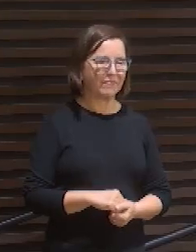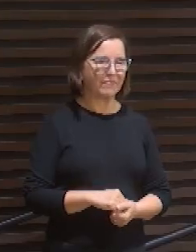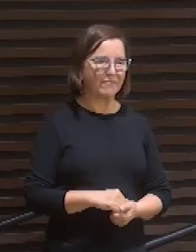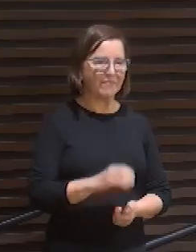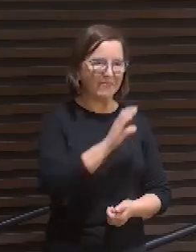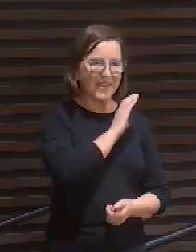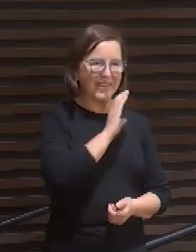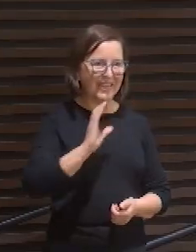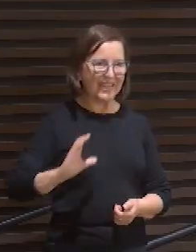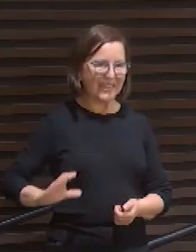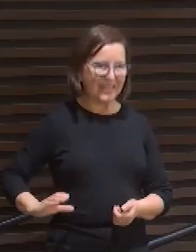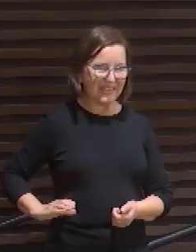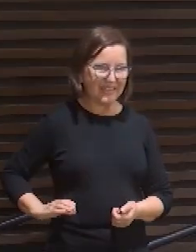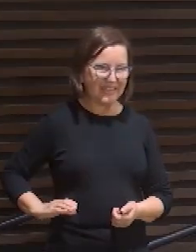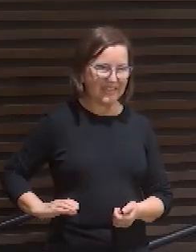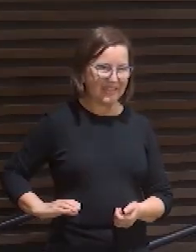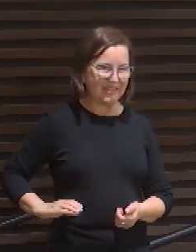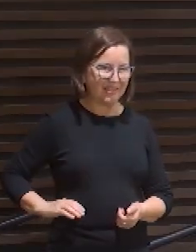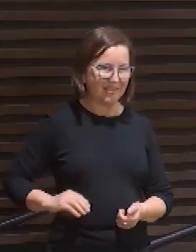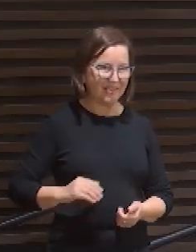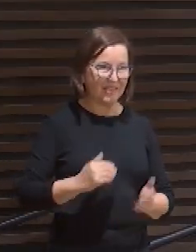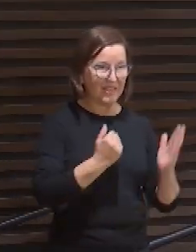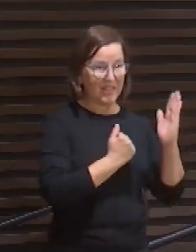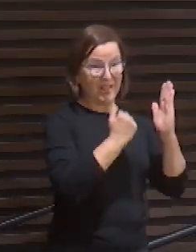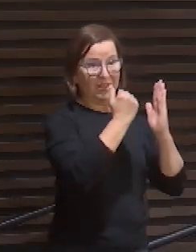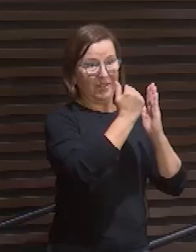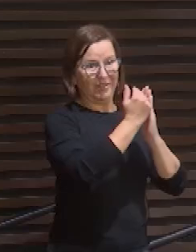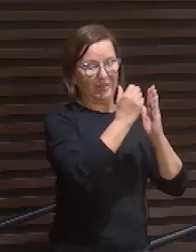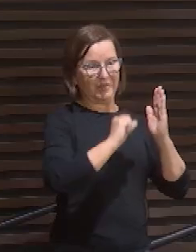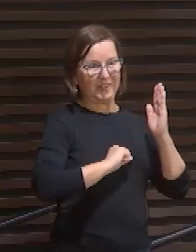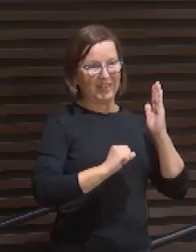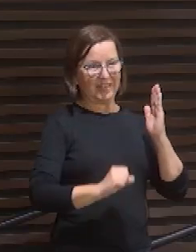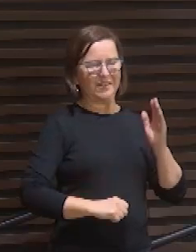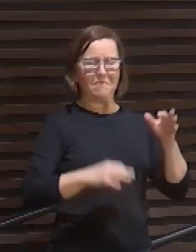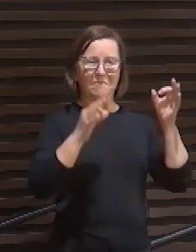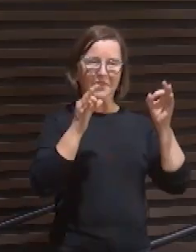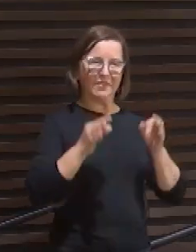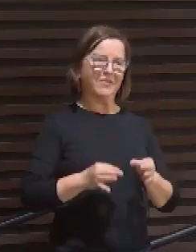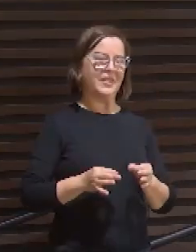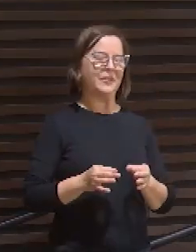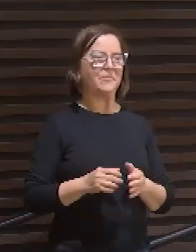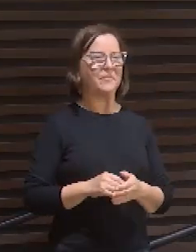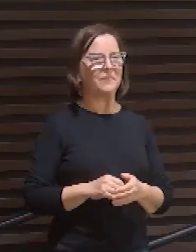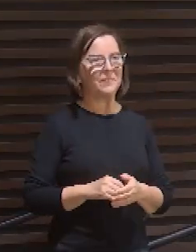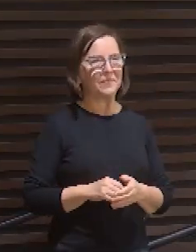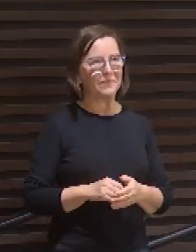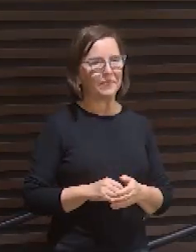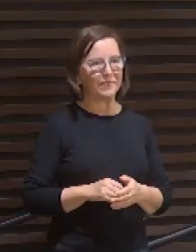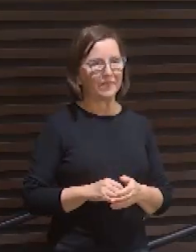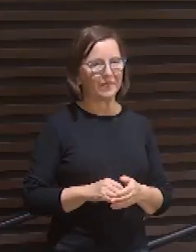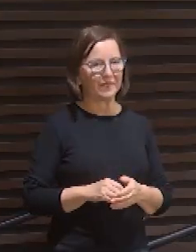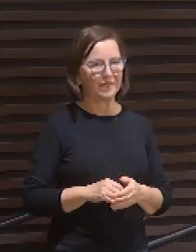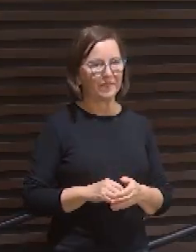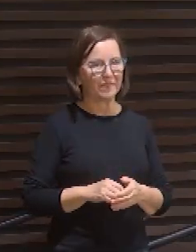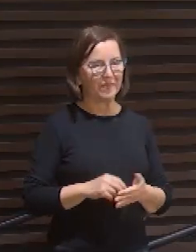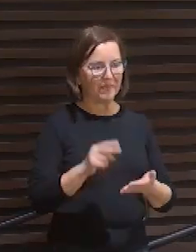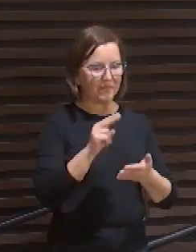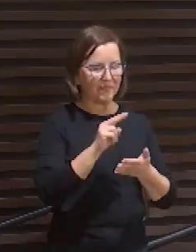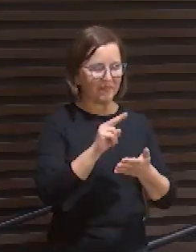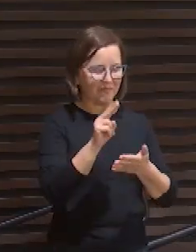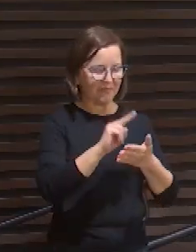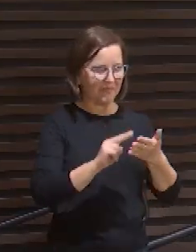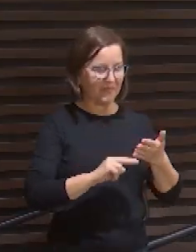Cristo, ele é o sumo sacerdote perfeito. Vamos dar uma olhada nesses dois versículos